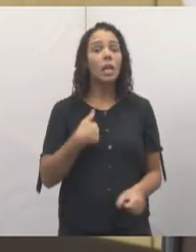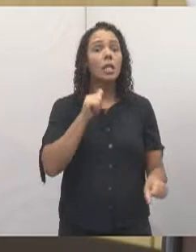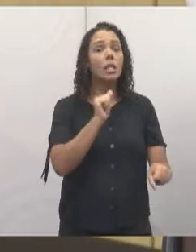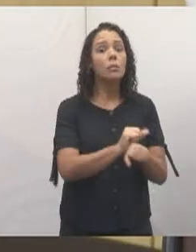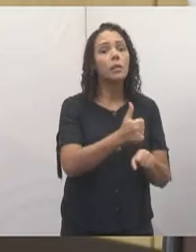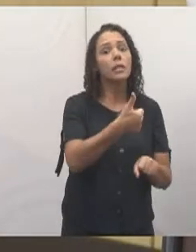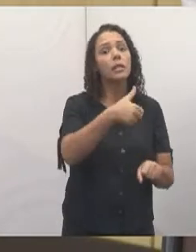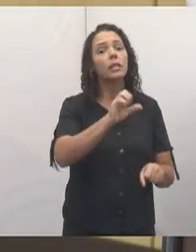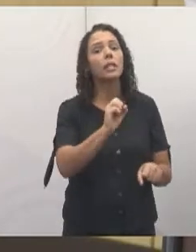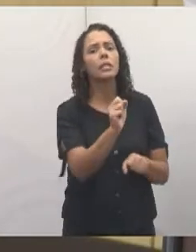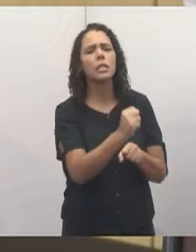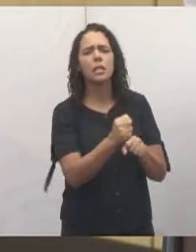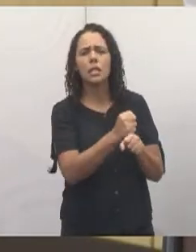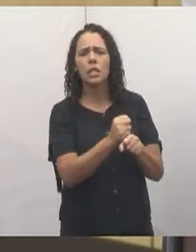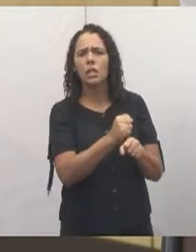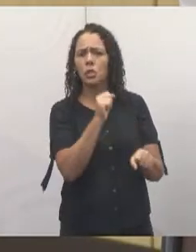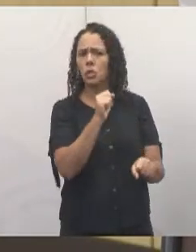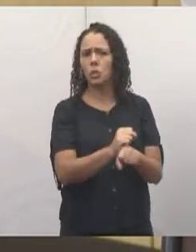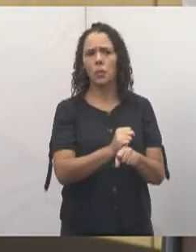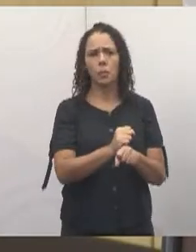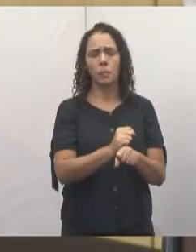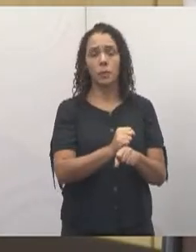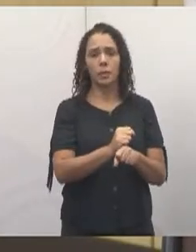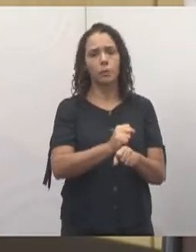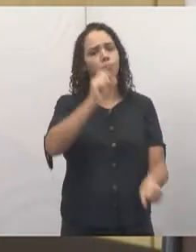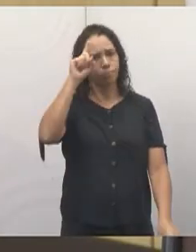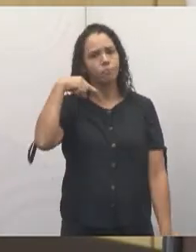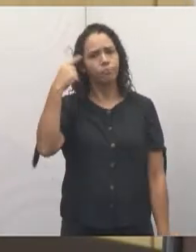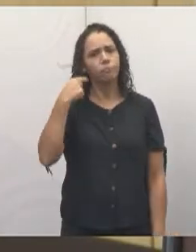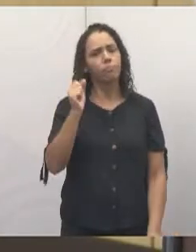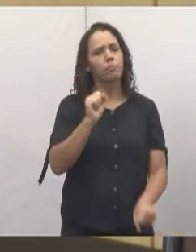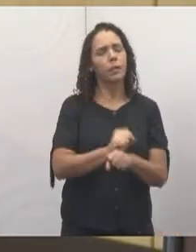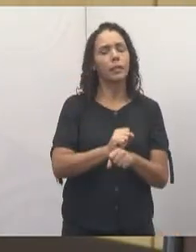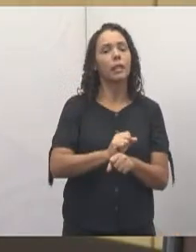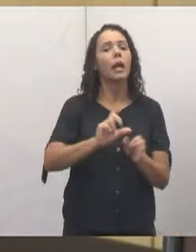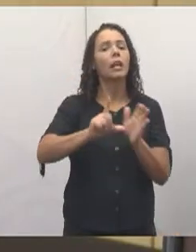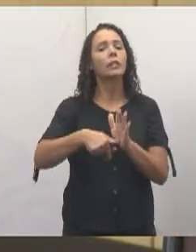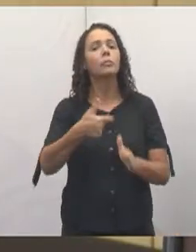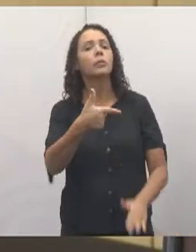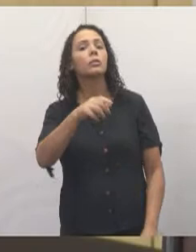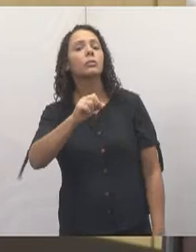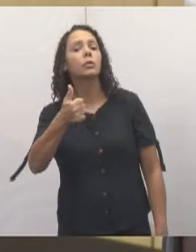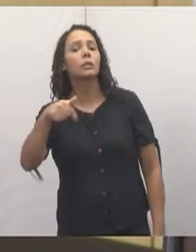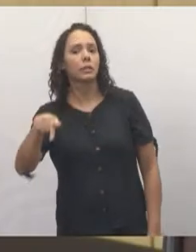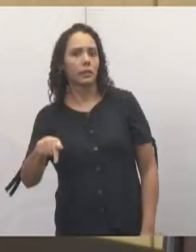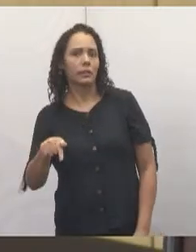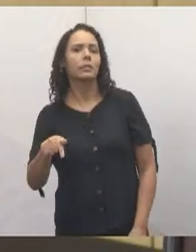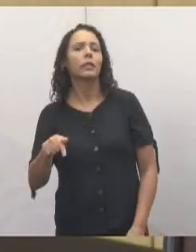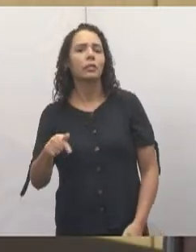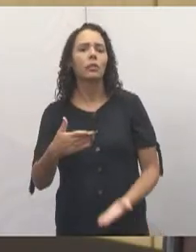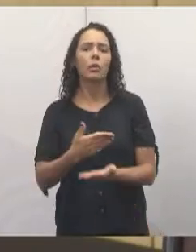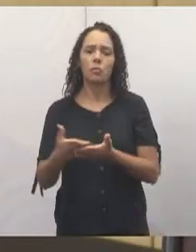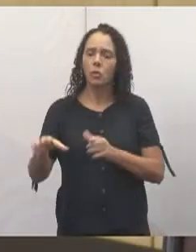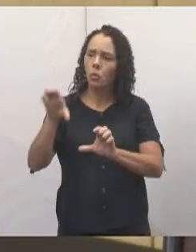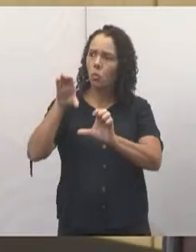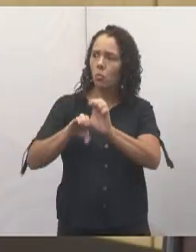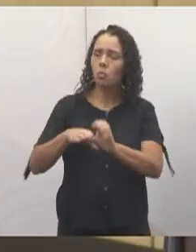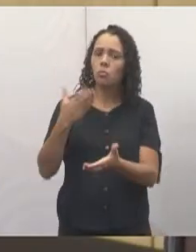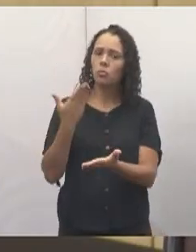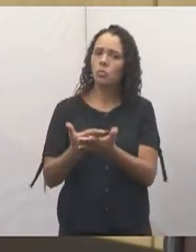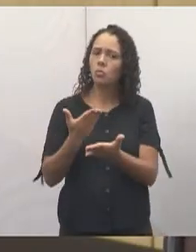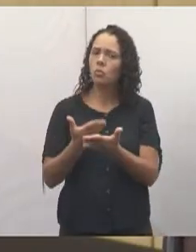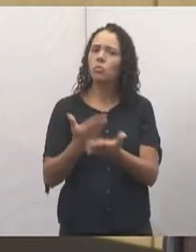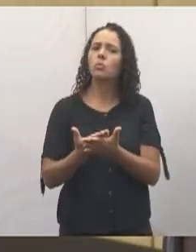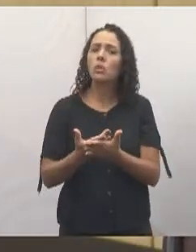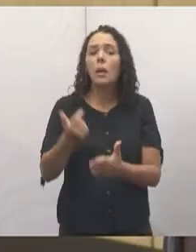fui despertar para essa advocacia em mim mesmo em 2017, que eu tirei minha carteira. Eu comecei a estudar para concurso e pensei,